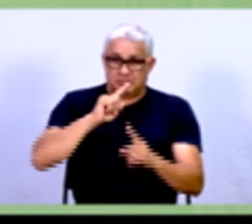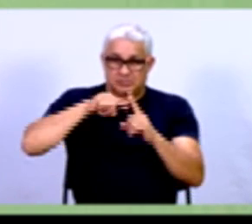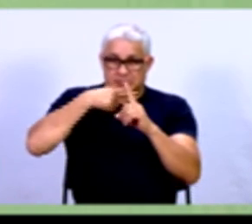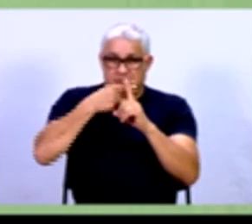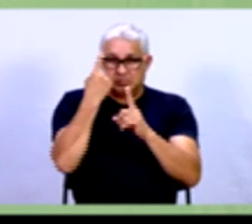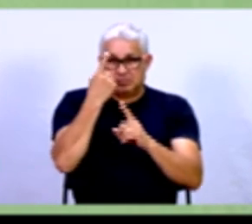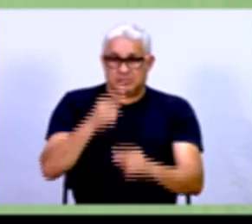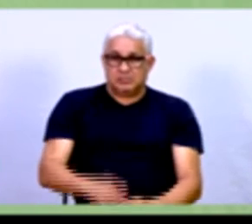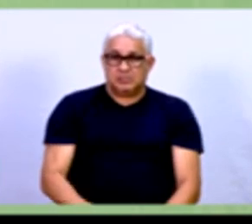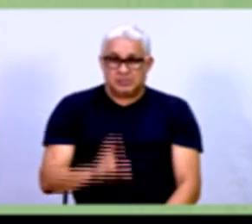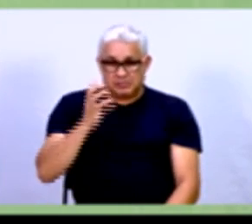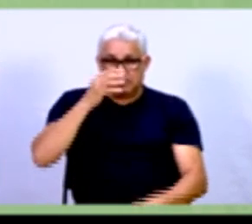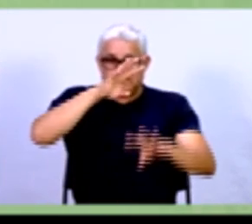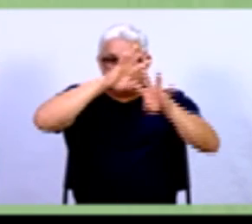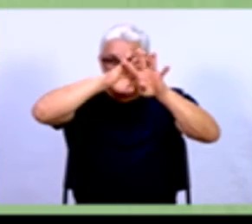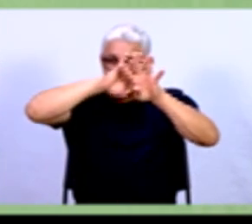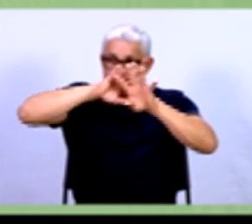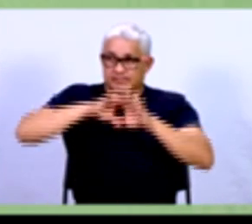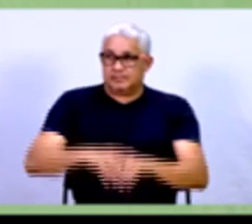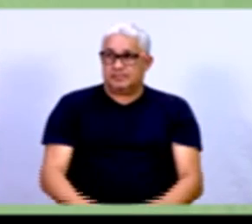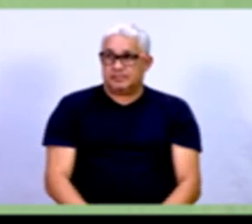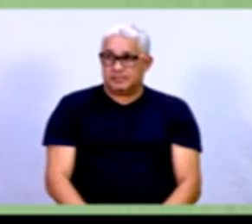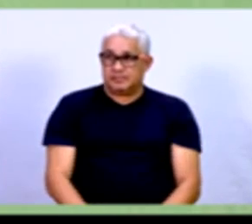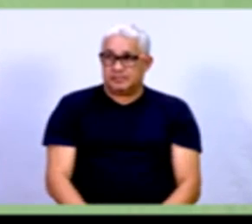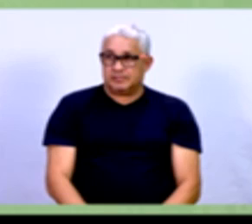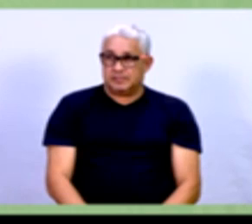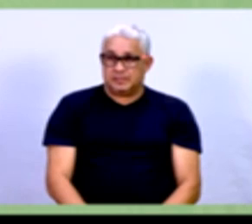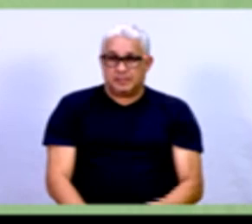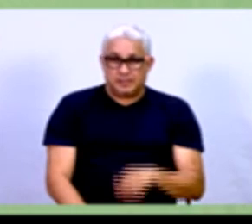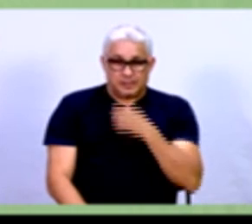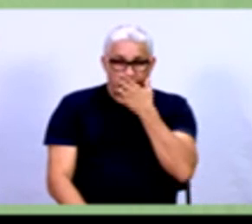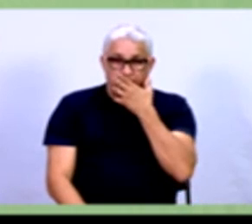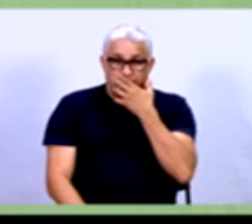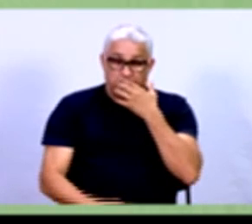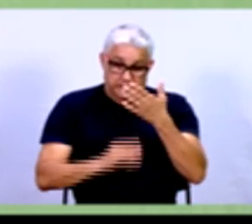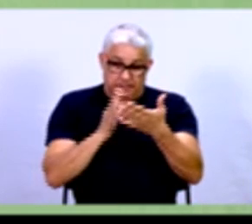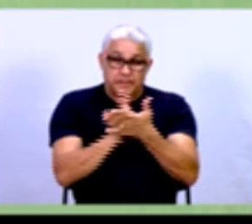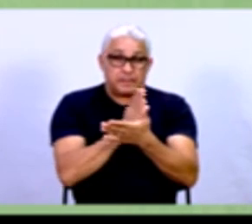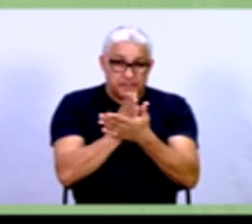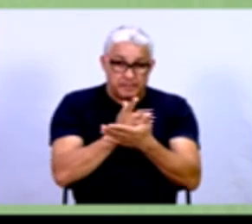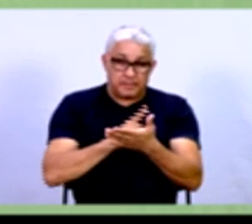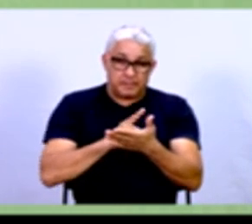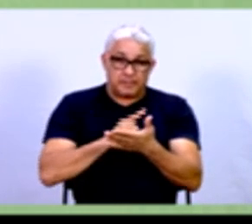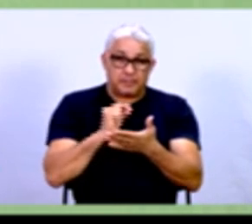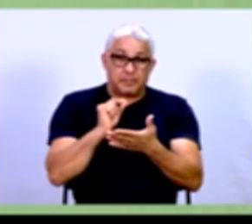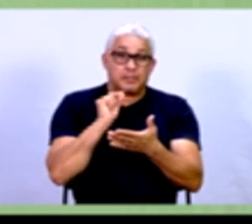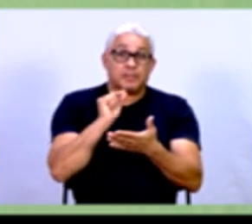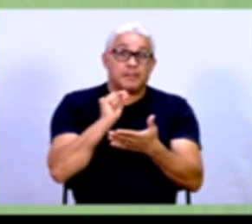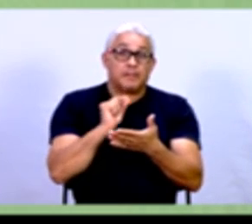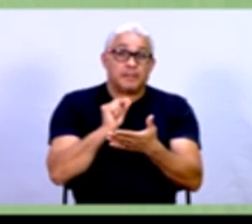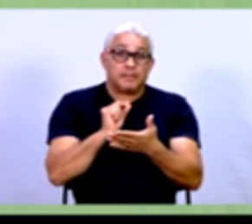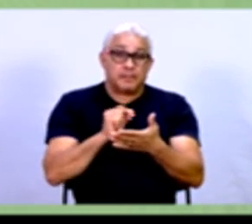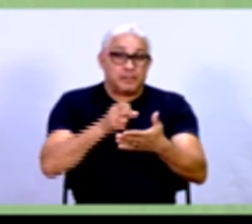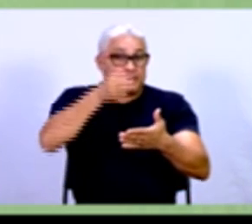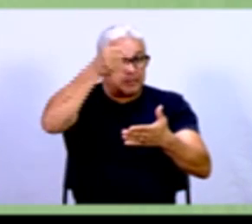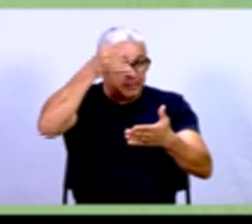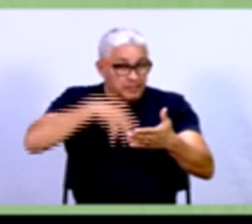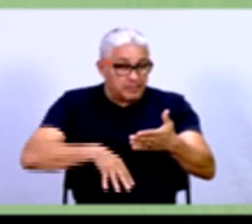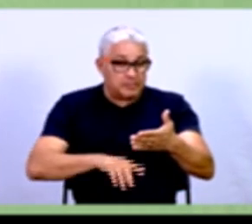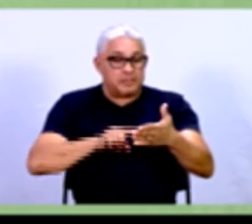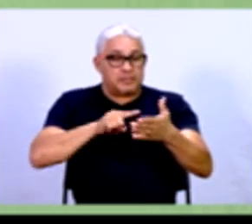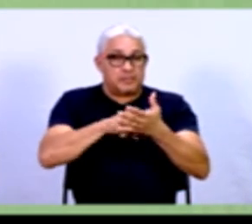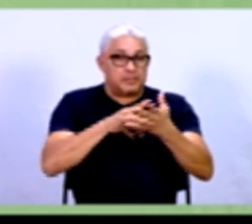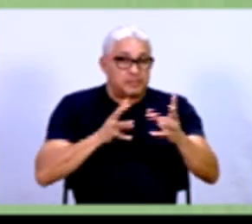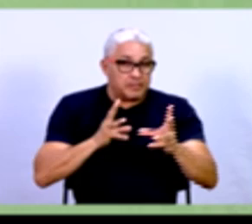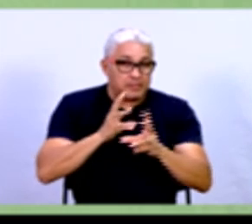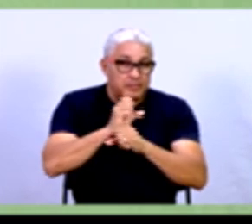aba da nossa tabela. Daí, aqui no nosso livro, ele nos fornece que a frequência acumulada